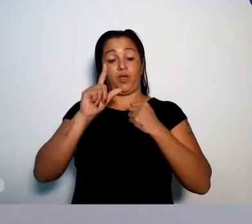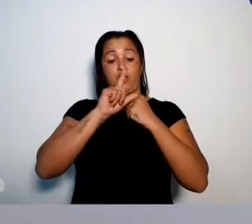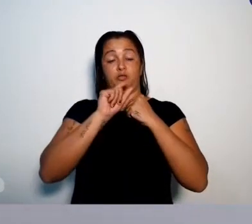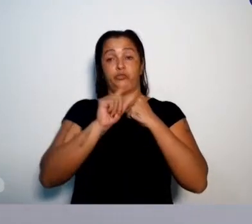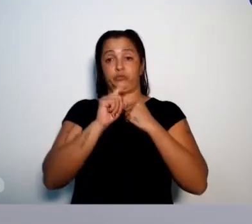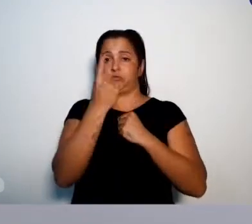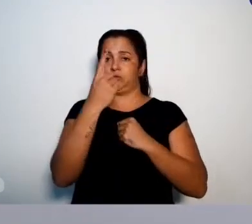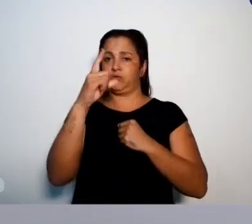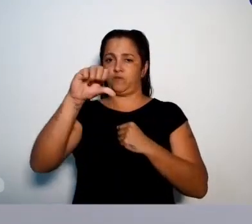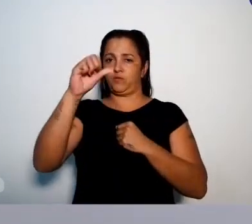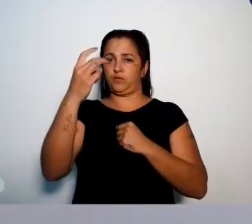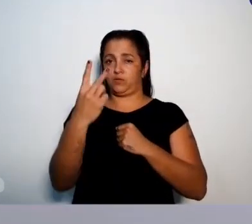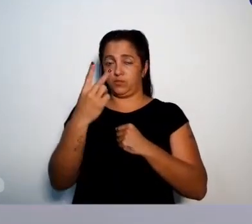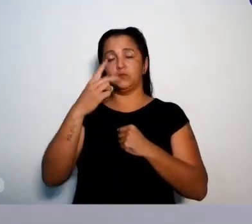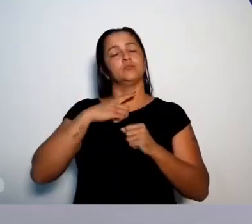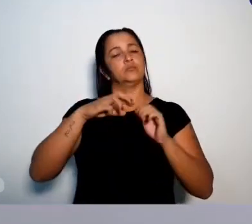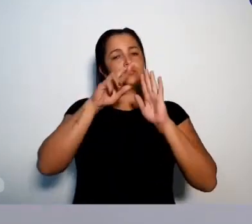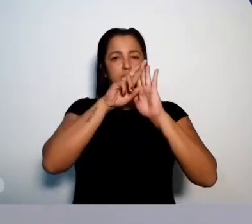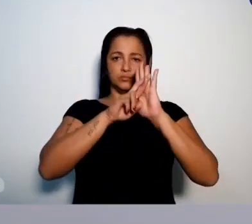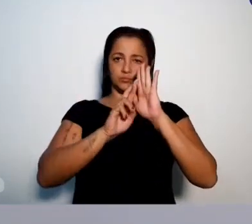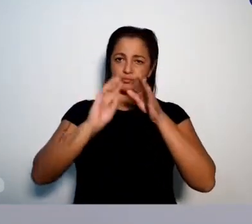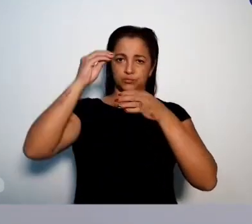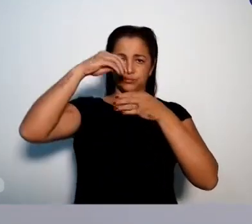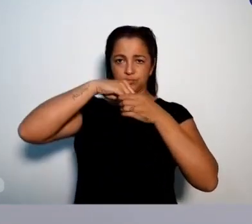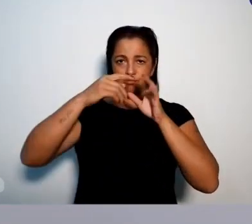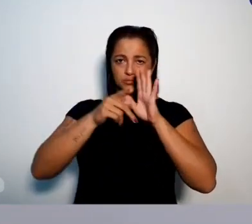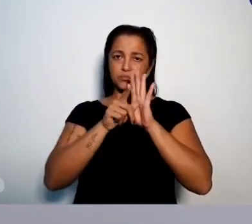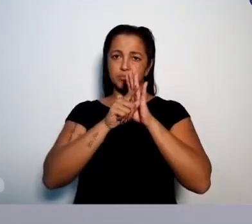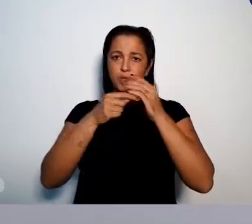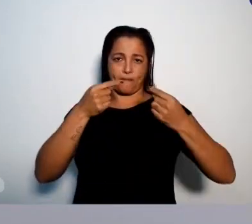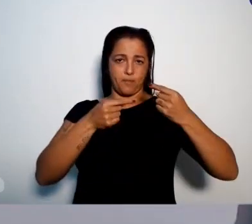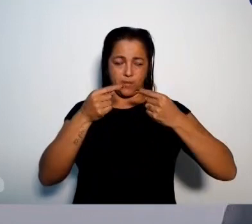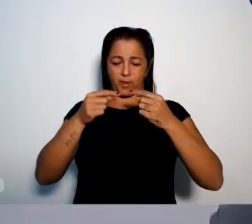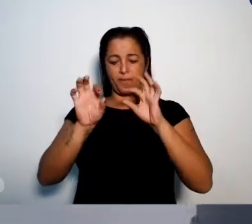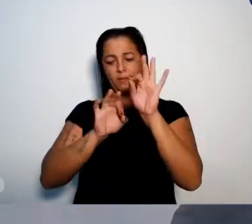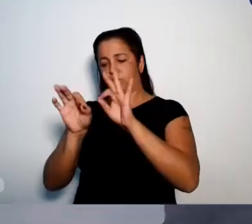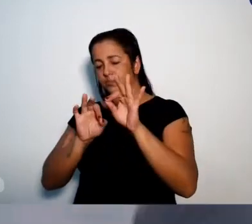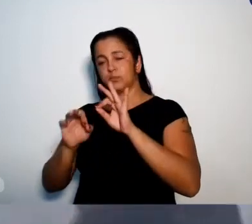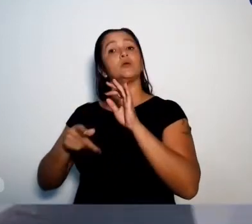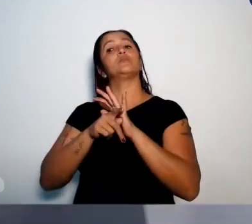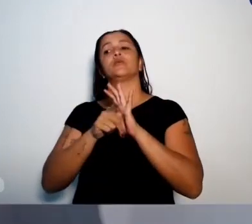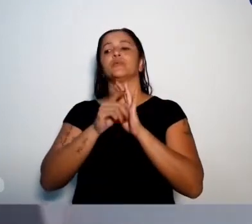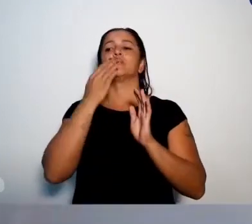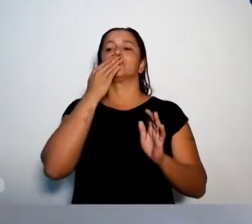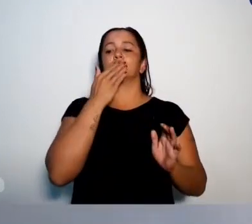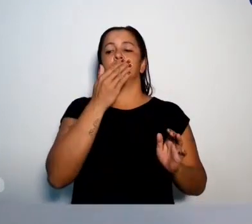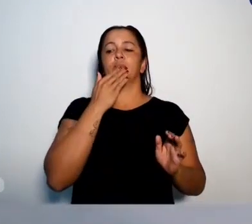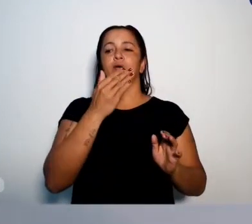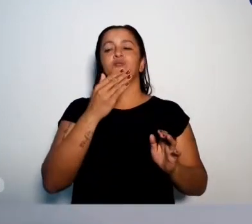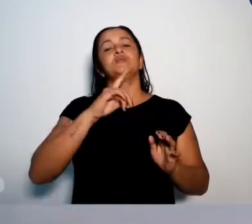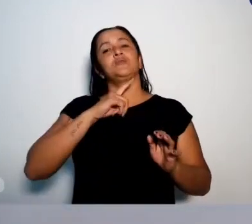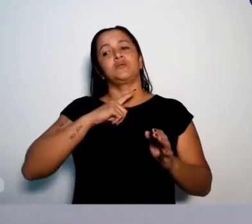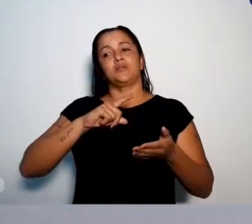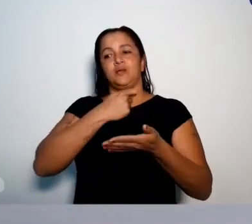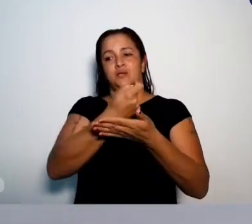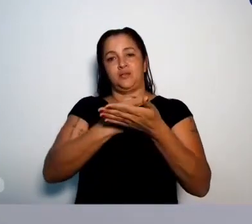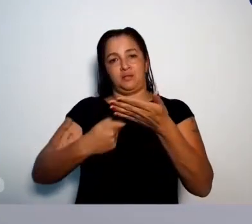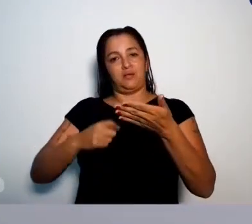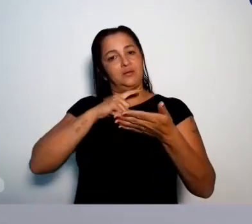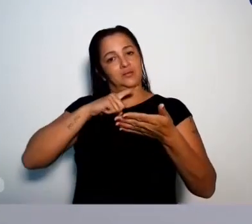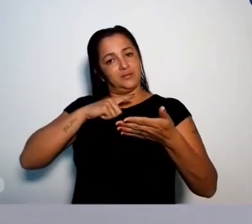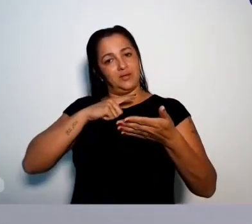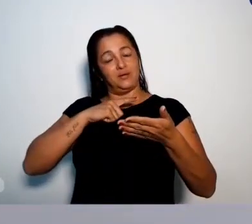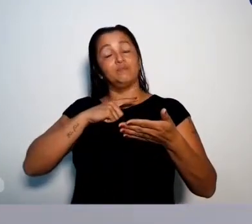do Regimento Interno, que trata sobre os requerimentos escritos que serão decididos pelo